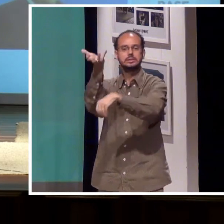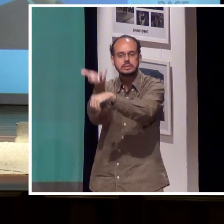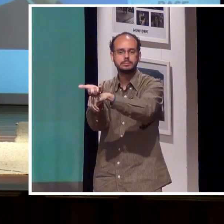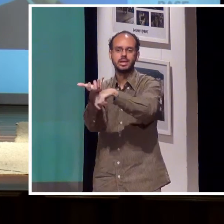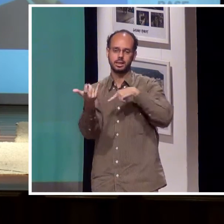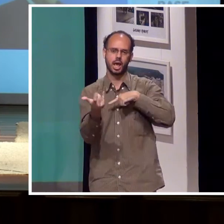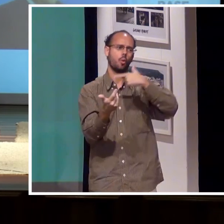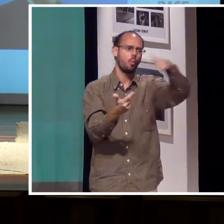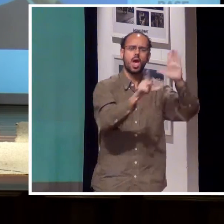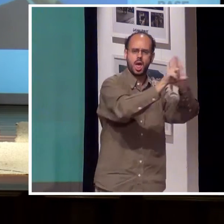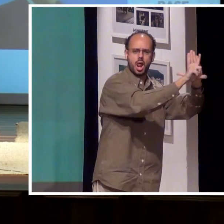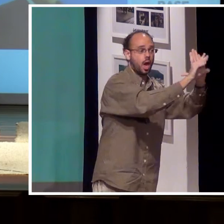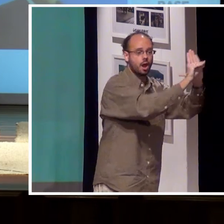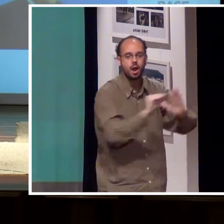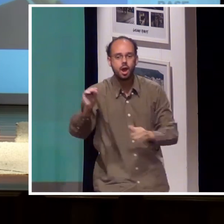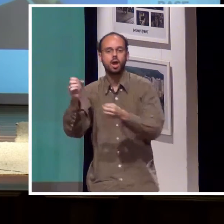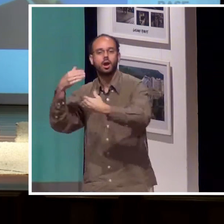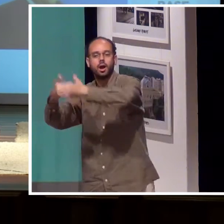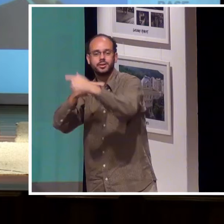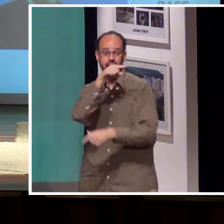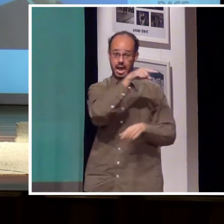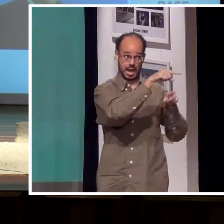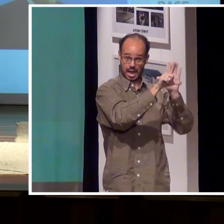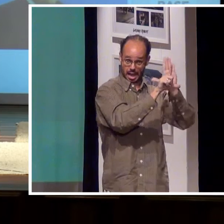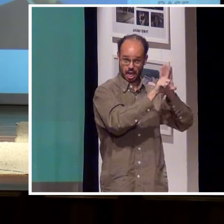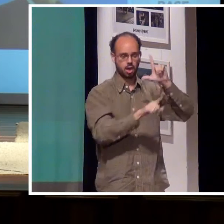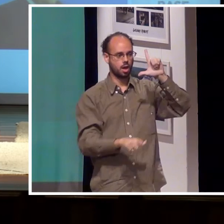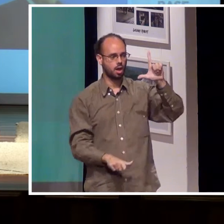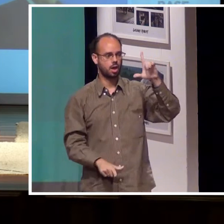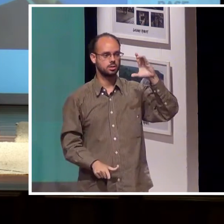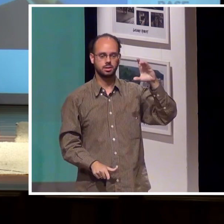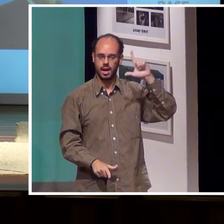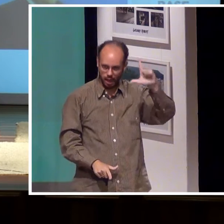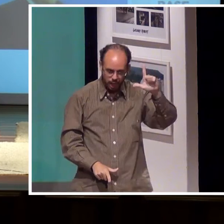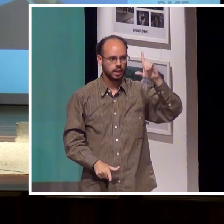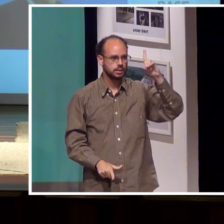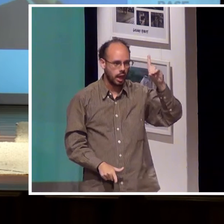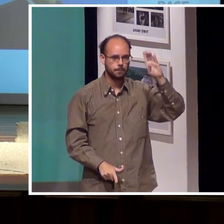um bilinguismo, colocando a Libras como uma disciplina curricular.